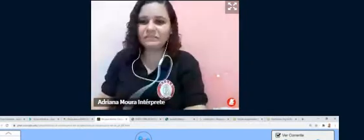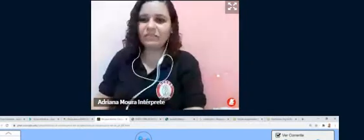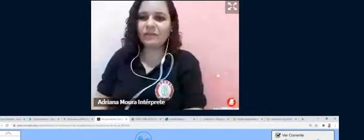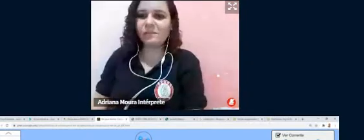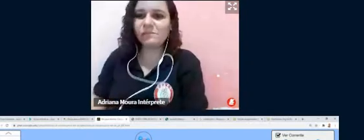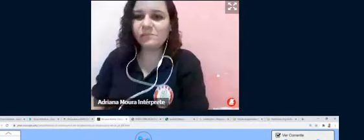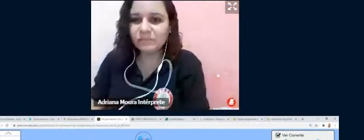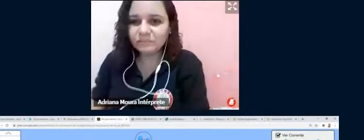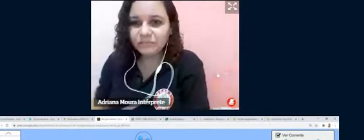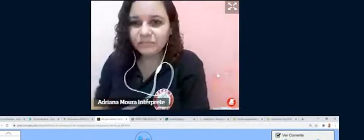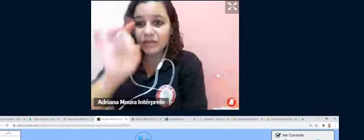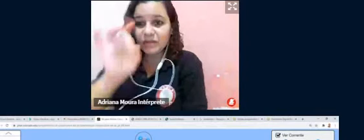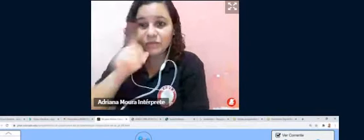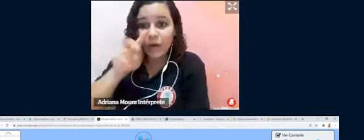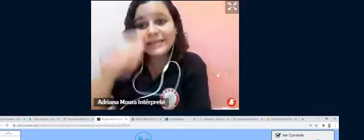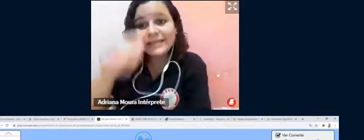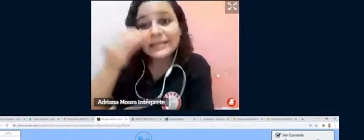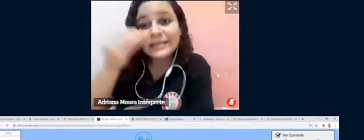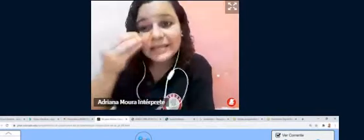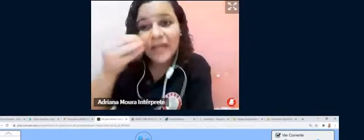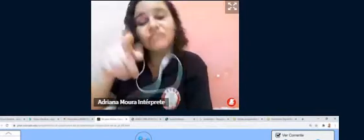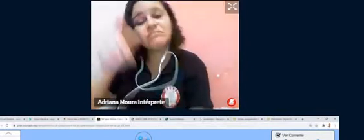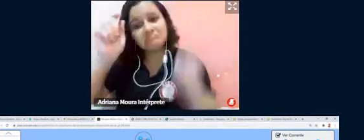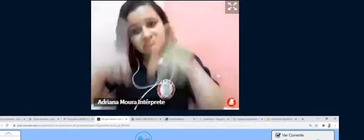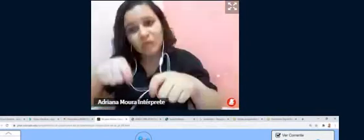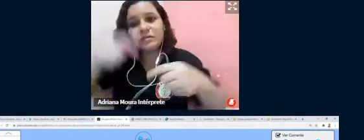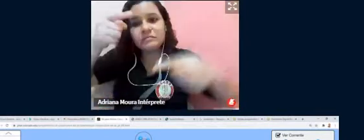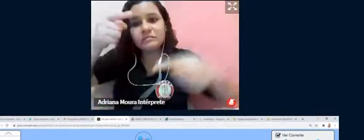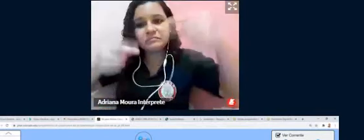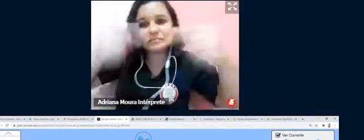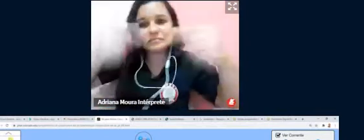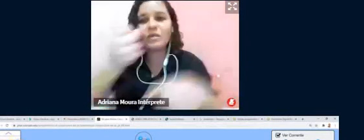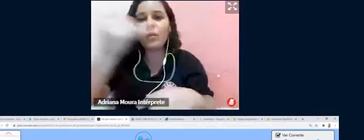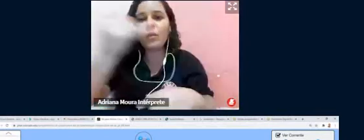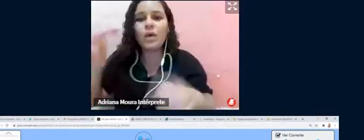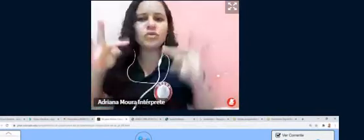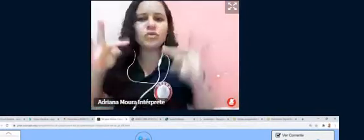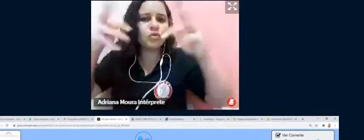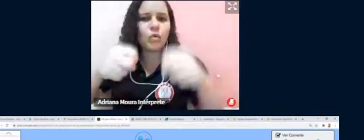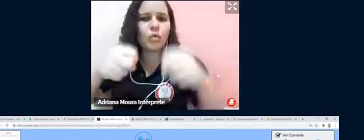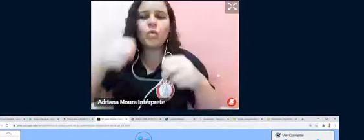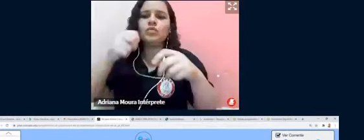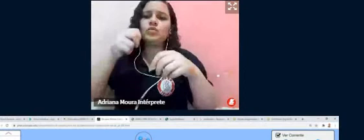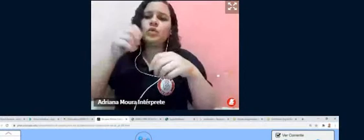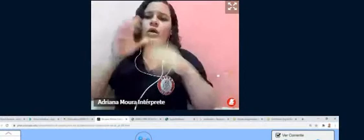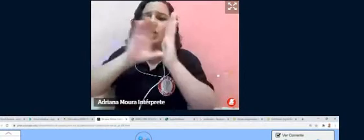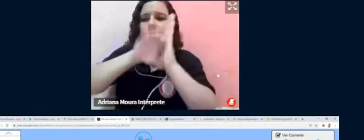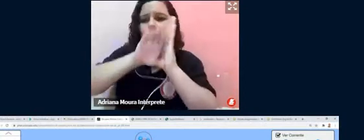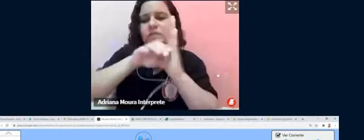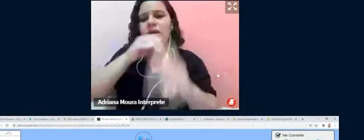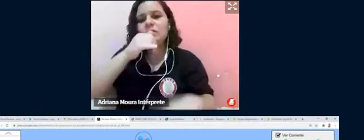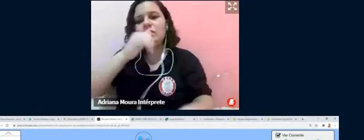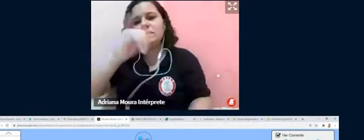Só este simulador daqui você consegue discutir quase todos os conceitos de eletricidade ou visualizar aqueles conceitos que